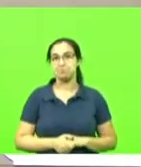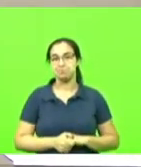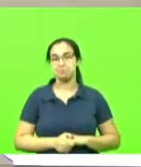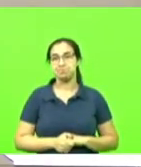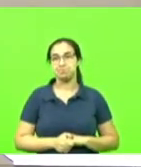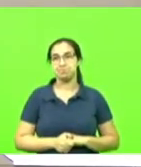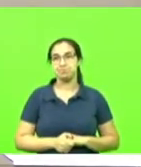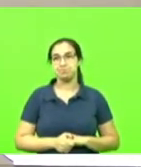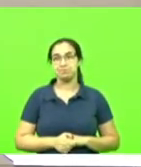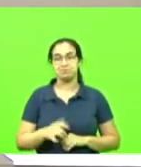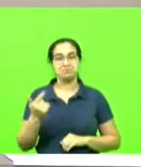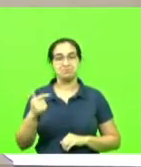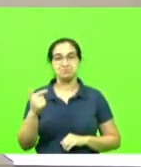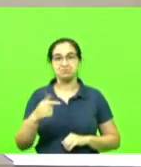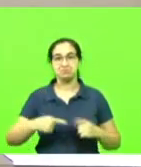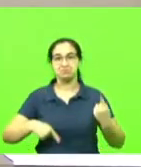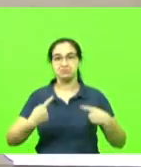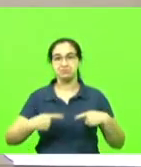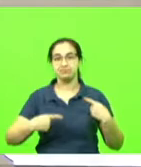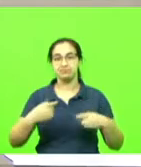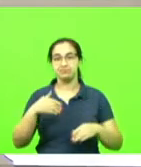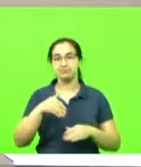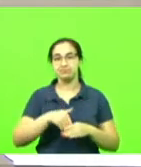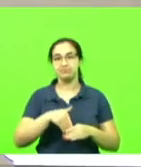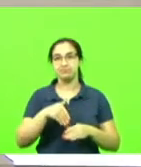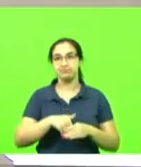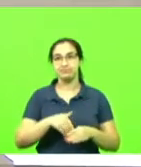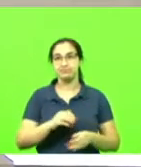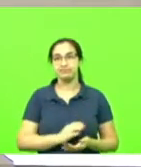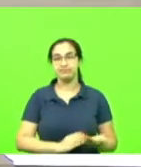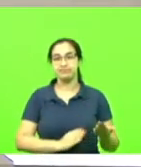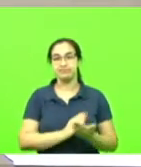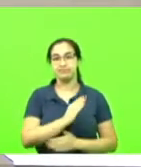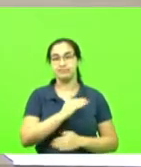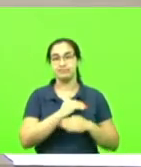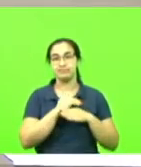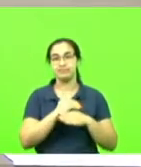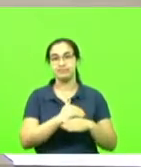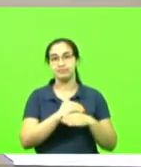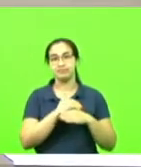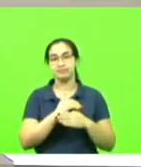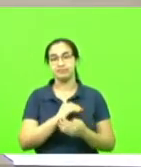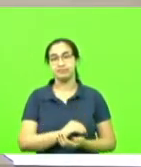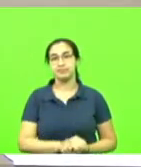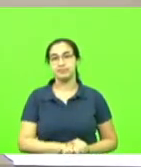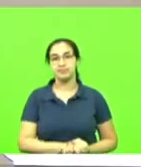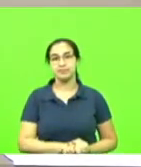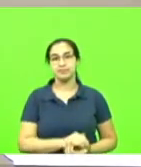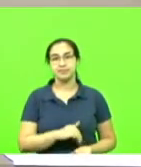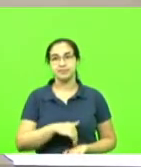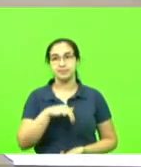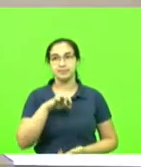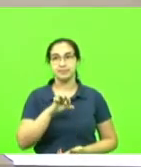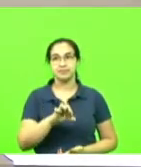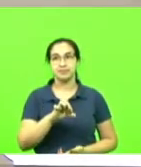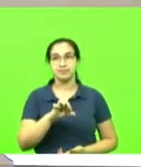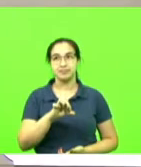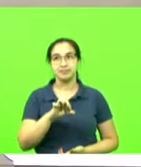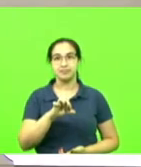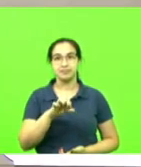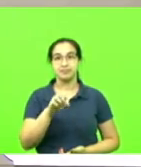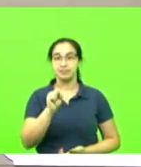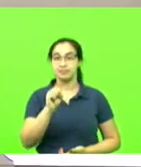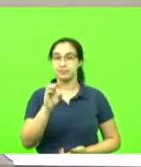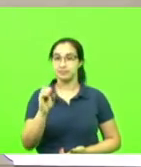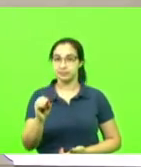Não havendo quem queira discutir, em votação. Aprovado por unanimidade. Moção número 980,